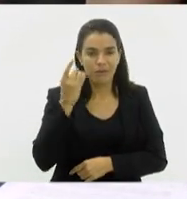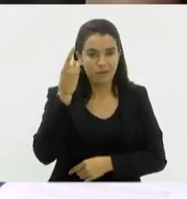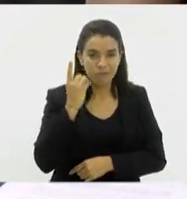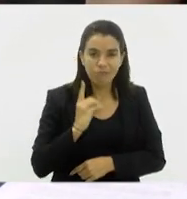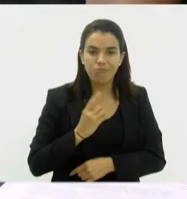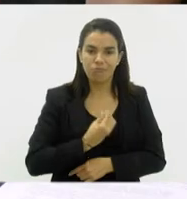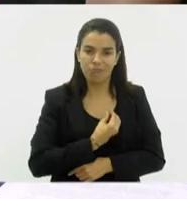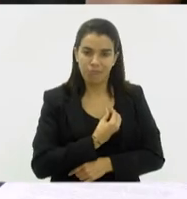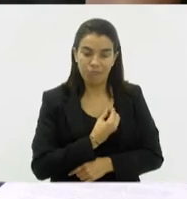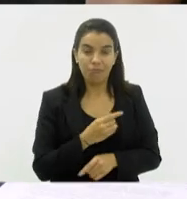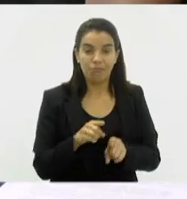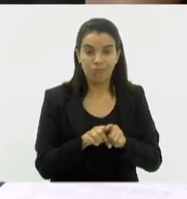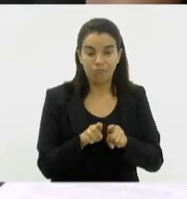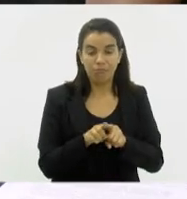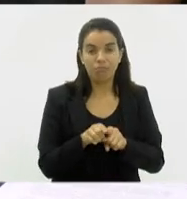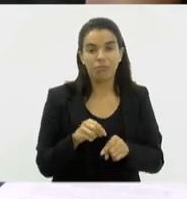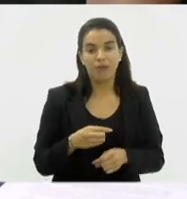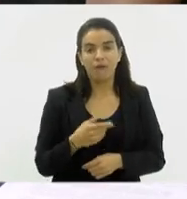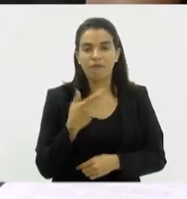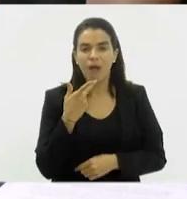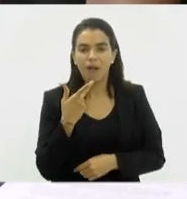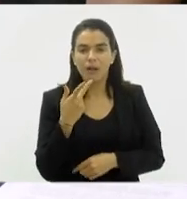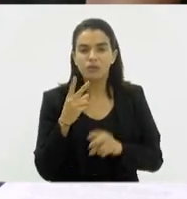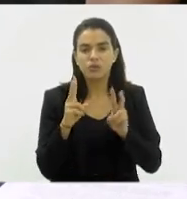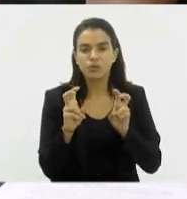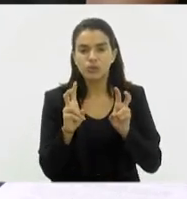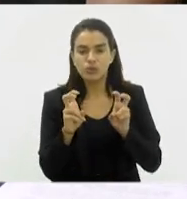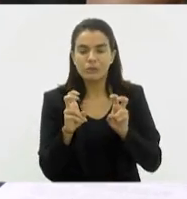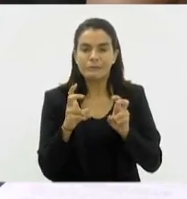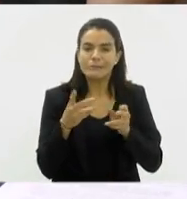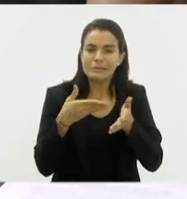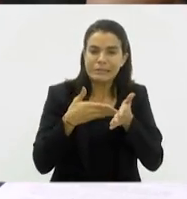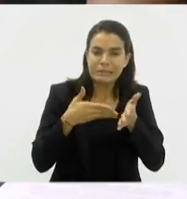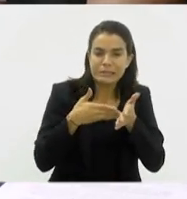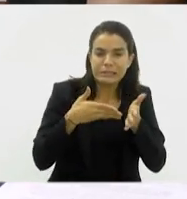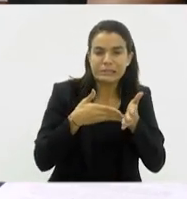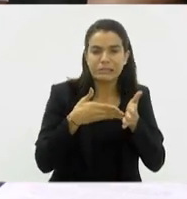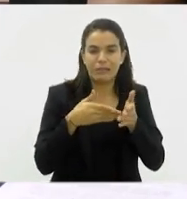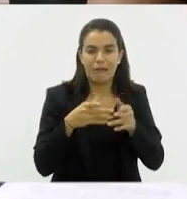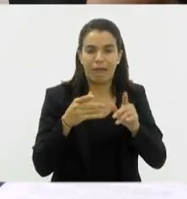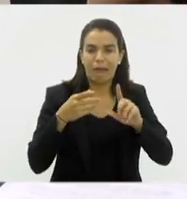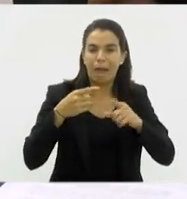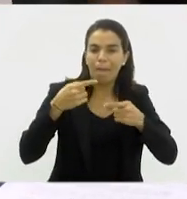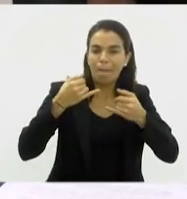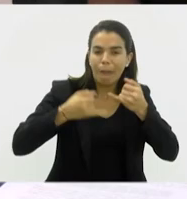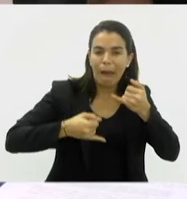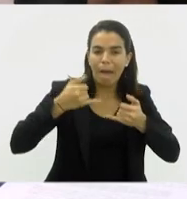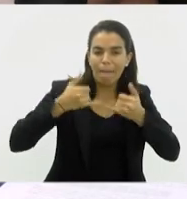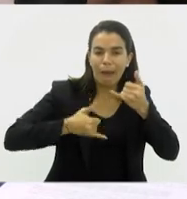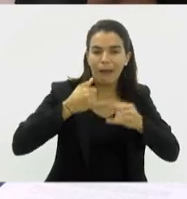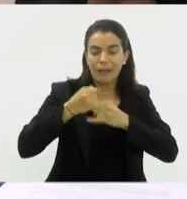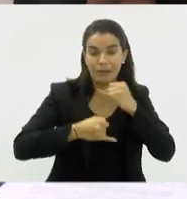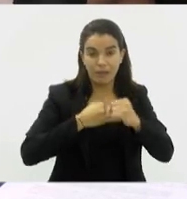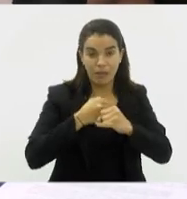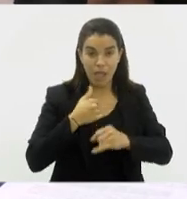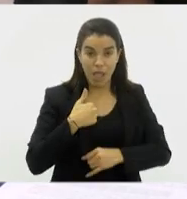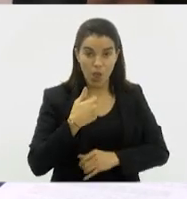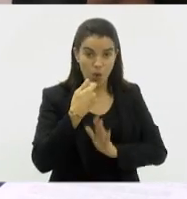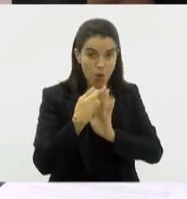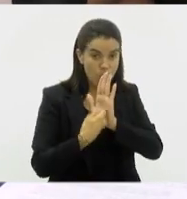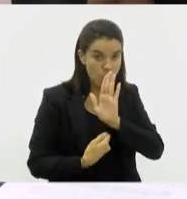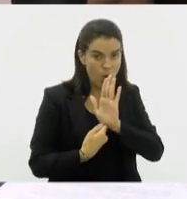abordou no plenário falando da dificuldade dele na questão da conexão então eu fui autora da questão